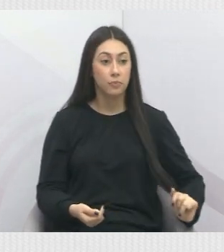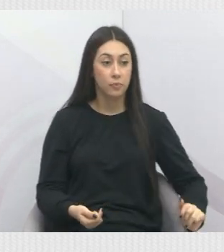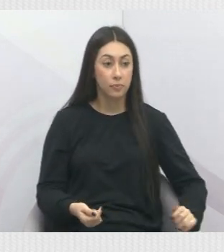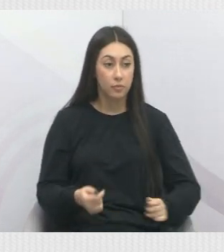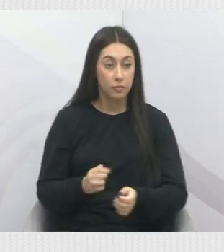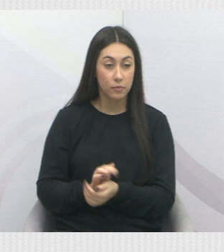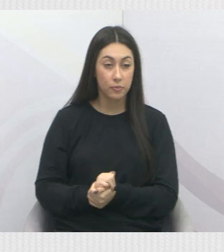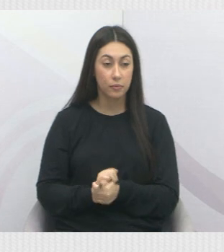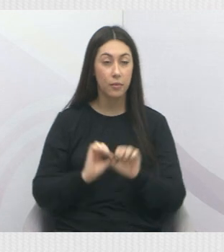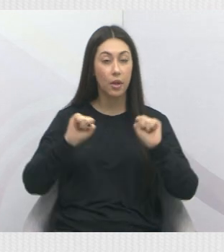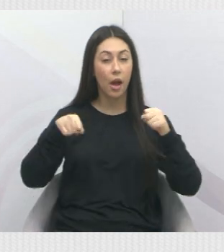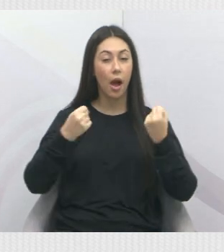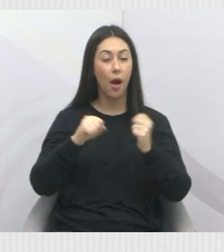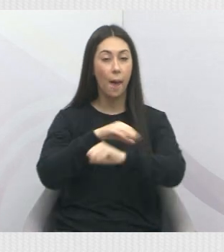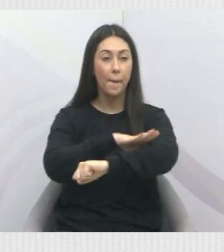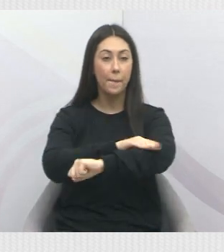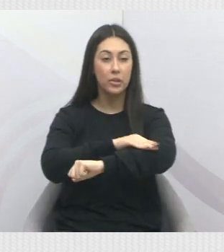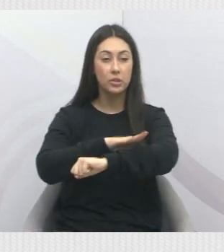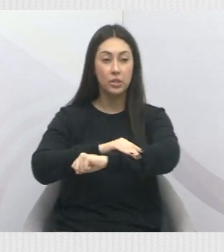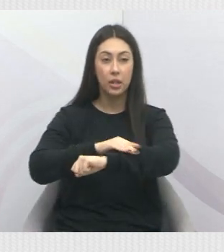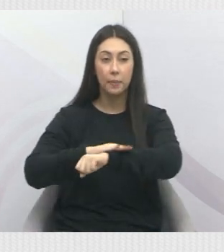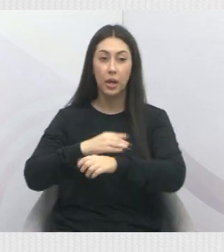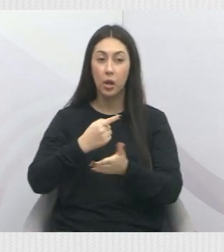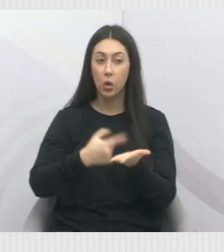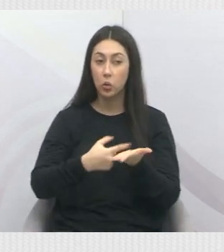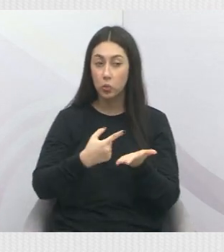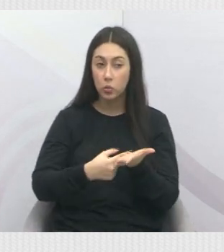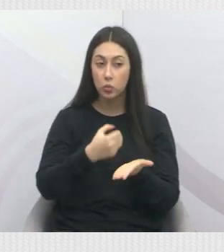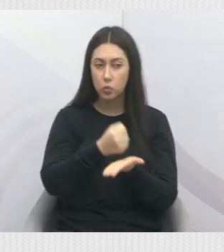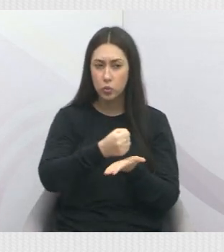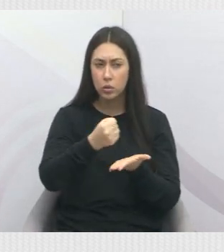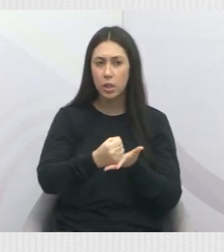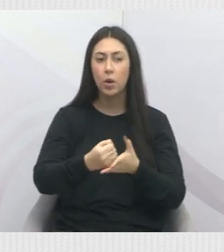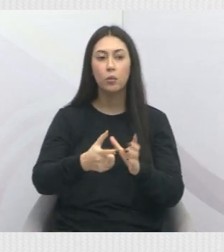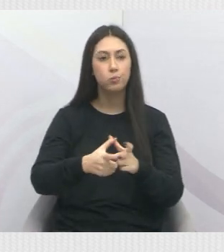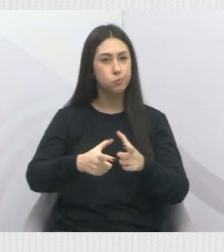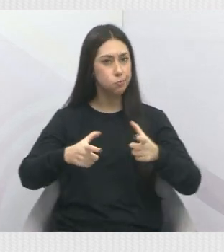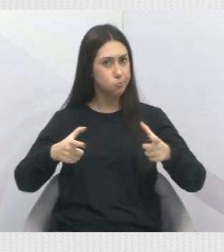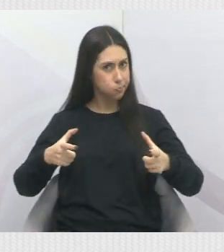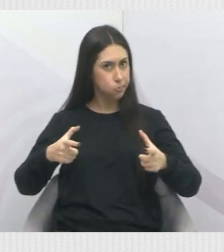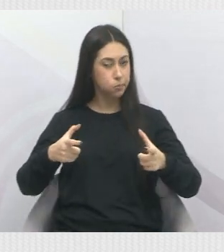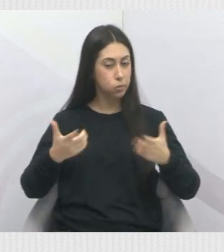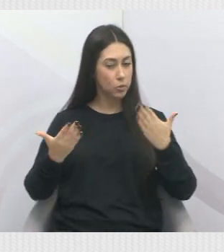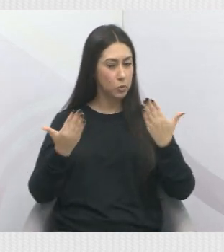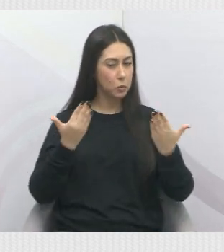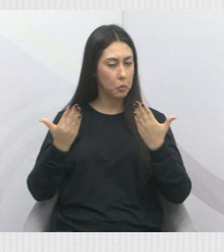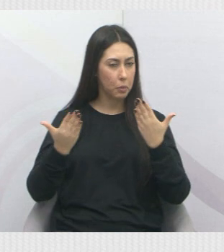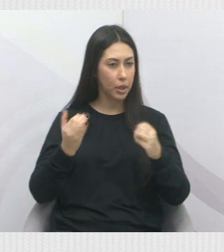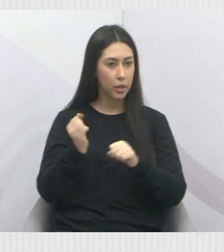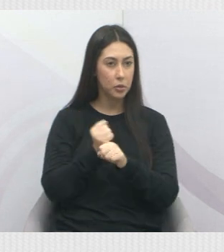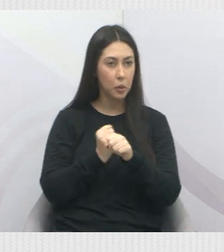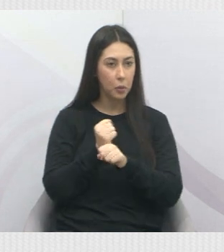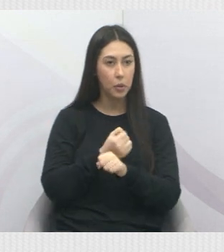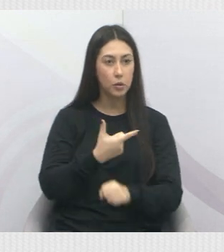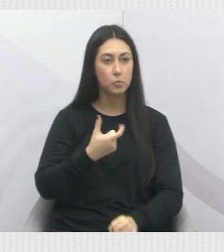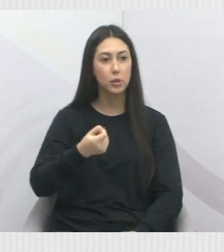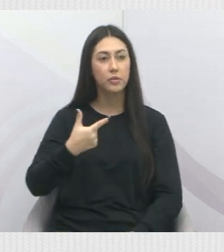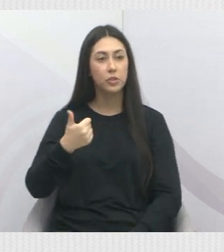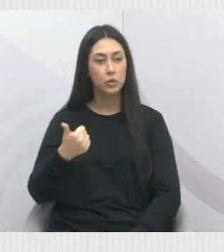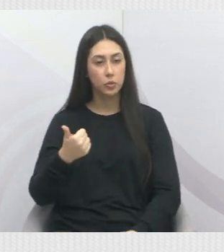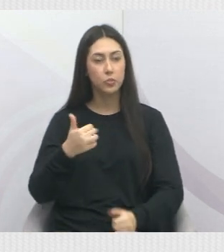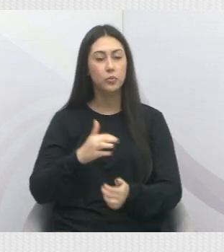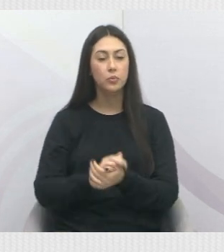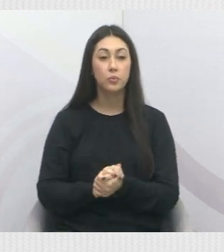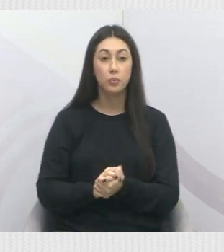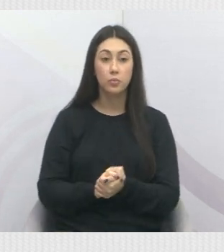A fisioterapia contratada, houve um aumento no primeiro quadrimestre de 2022 comparado ao primeiro quadrimestre de